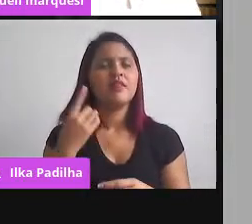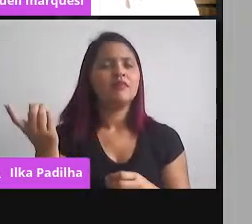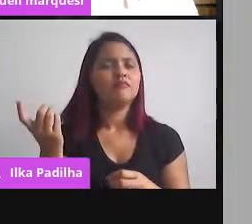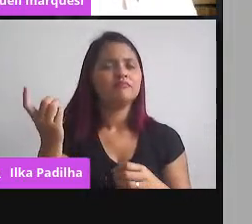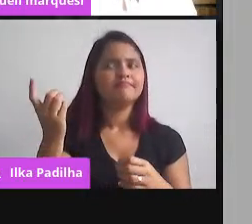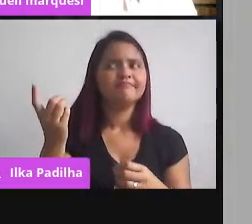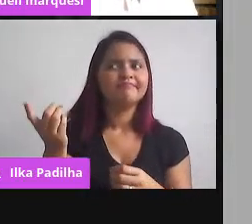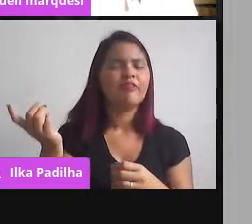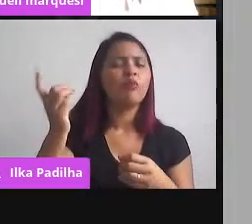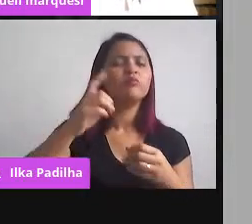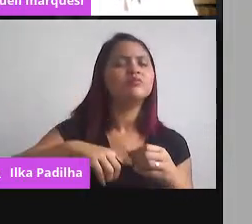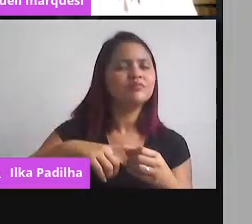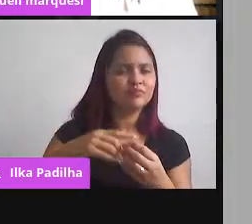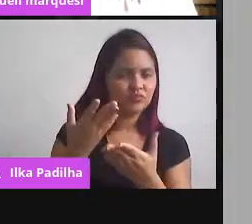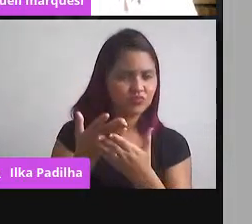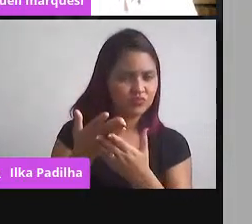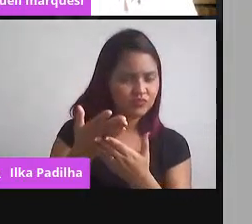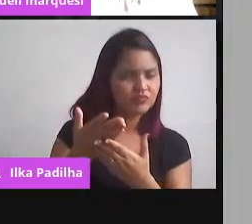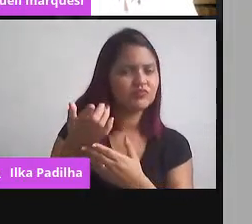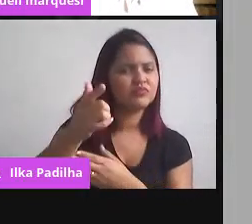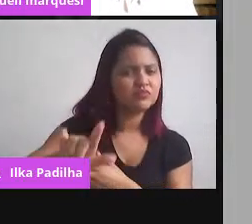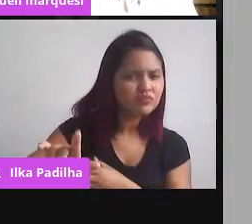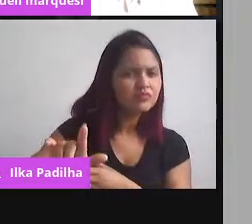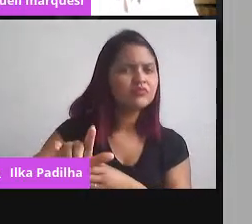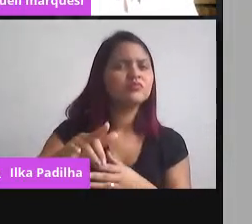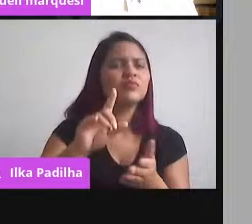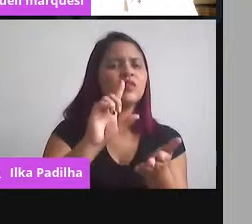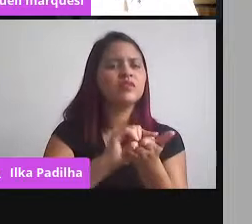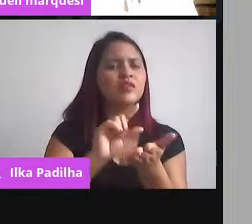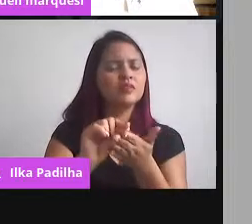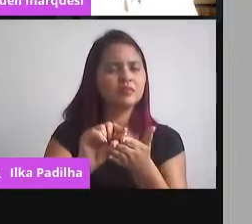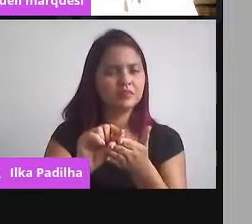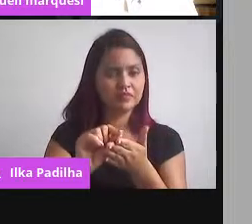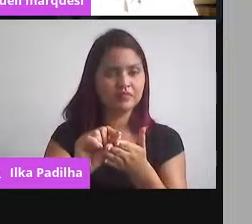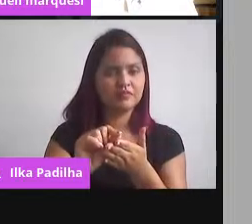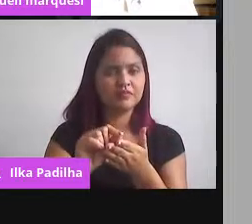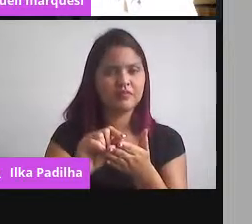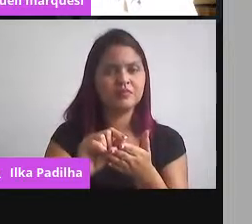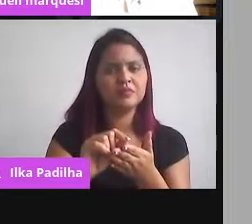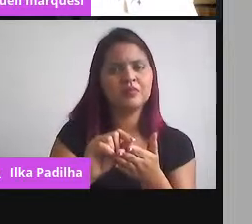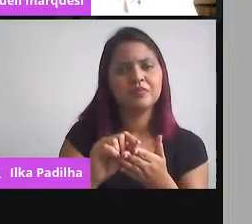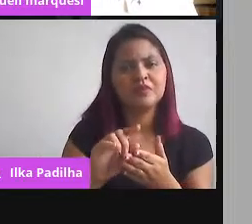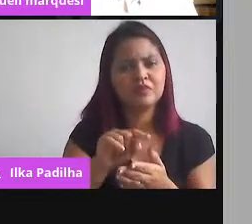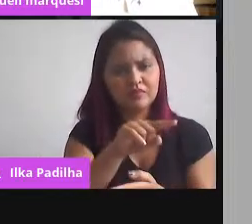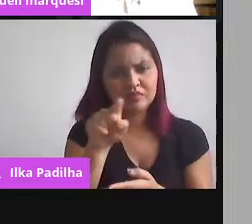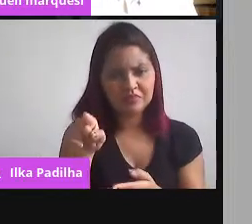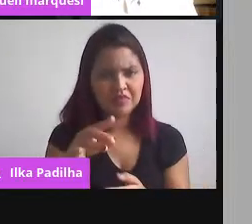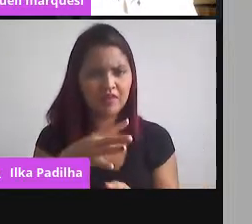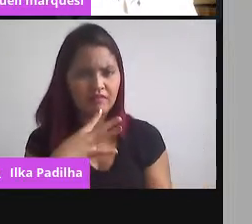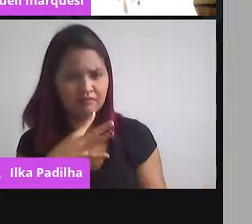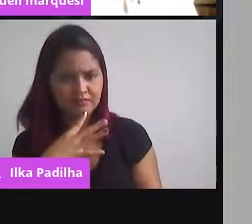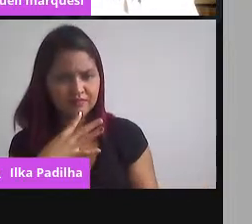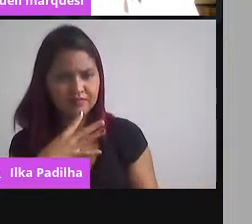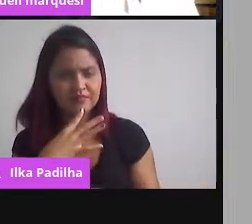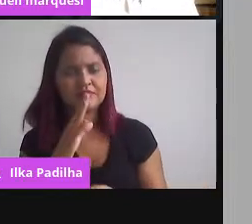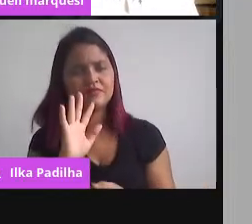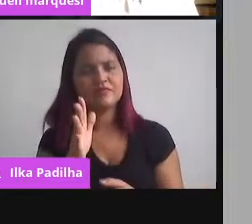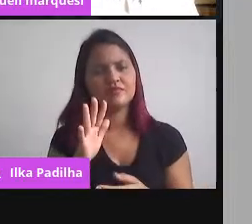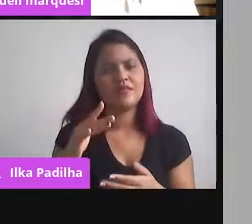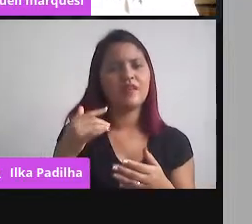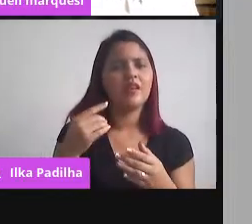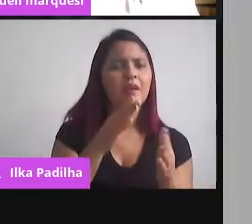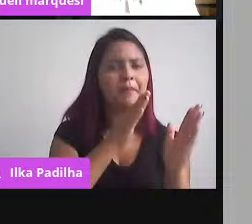Conte, Elizabeth Conte tem aí um trabalho muito importante para quem quer conhecer todos esses momentos, né?